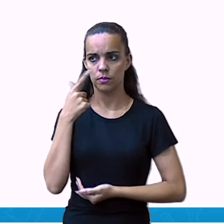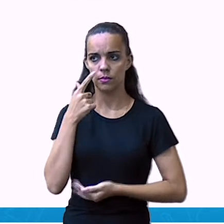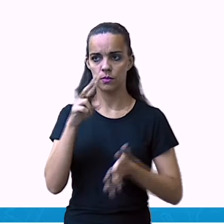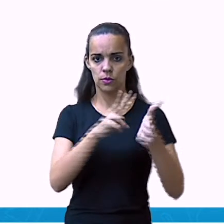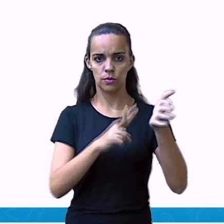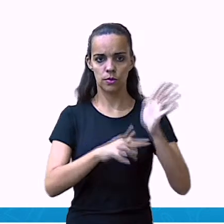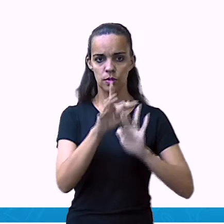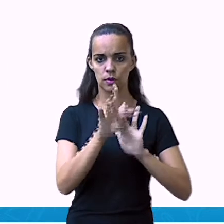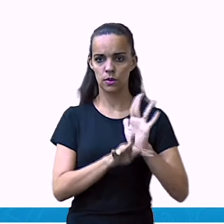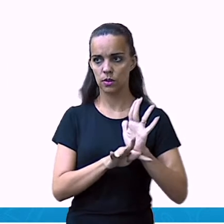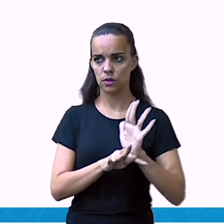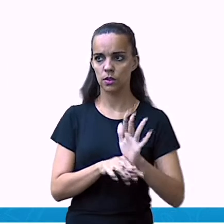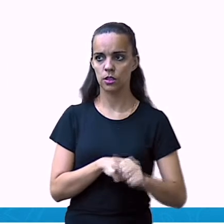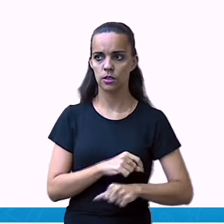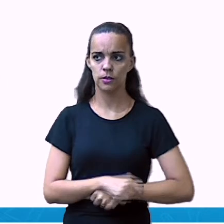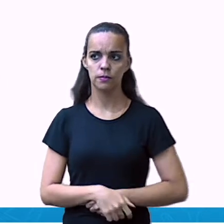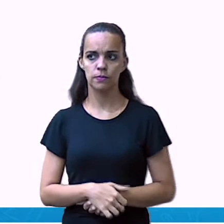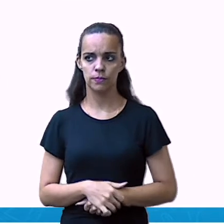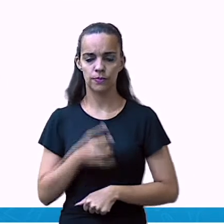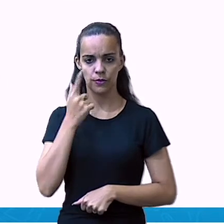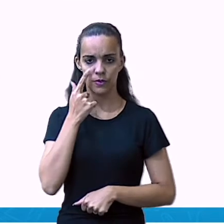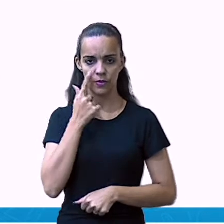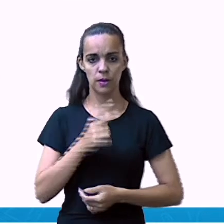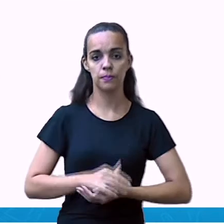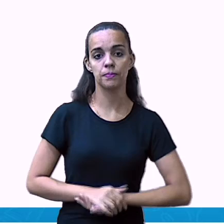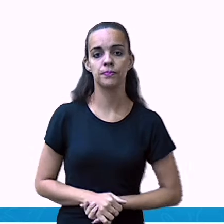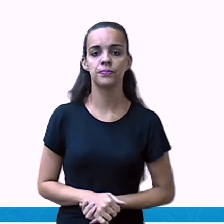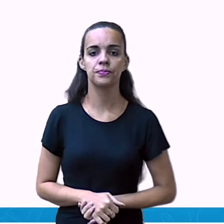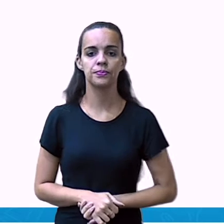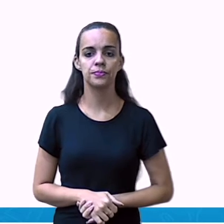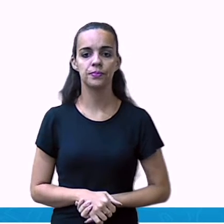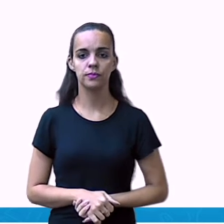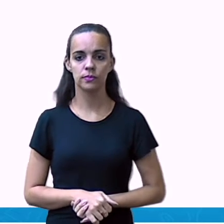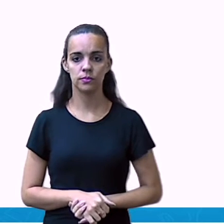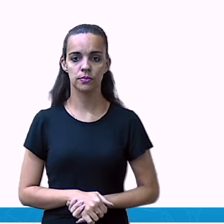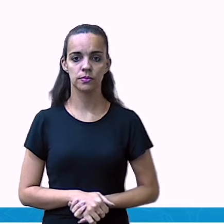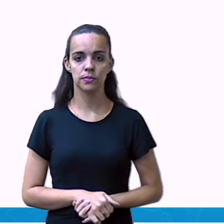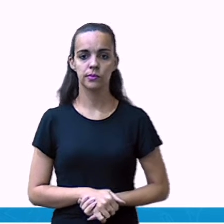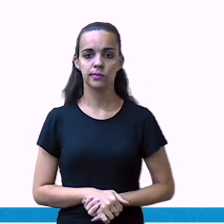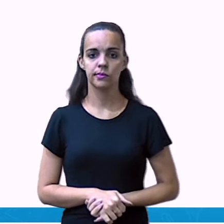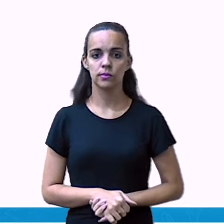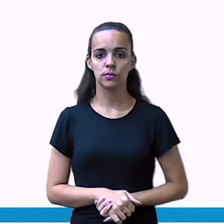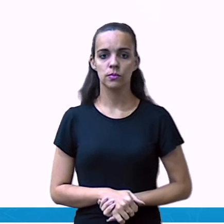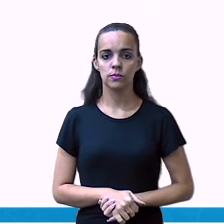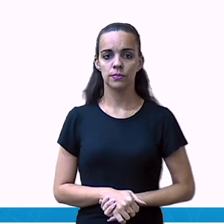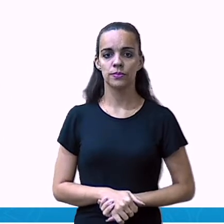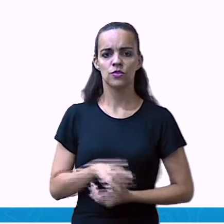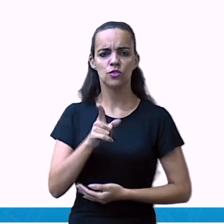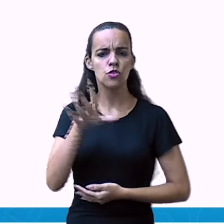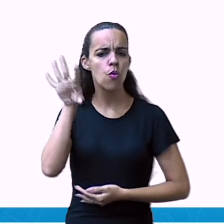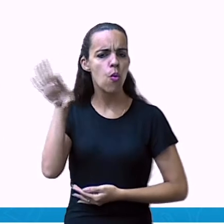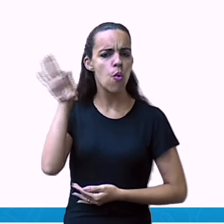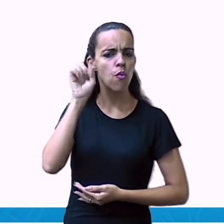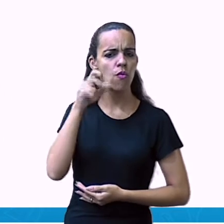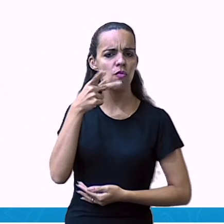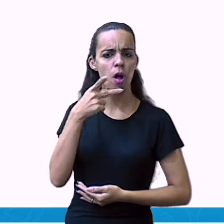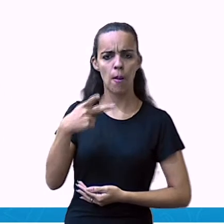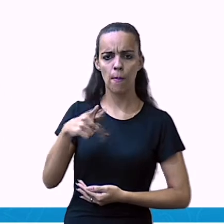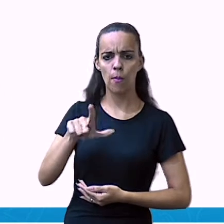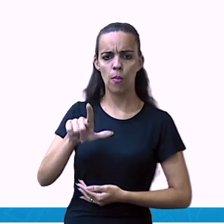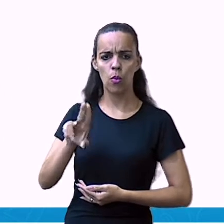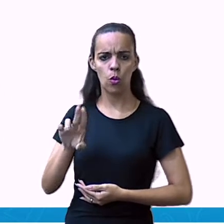ler o texto que está na tela. Vamos junto comigo? Você já ouviu falar em